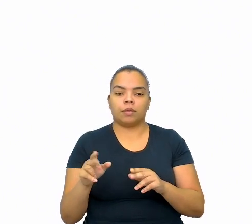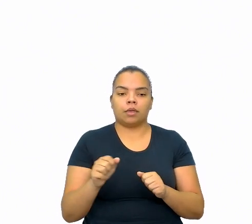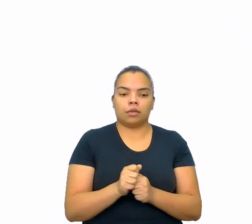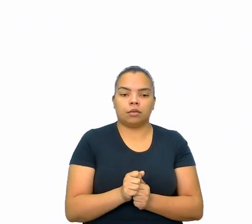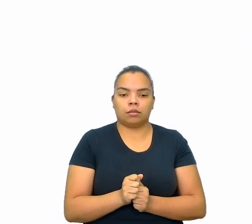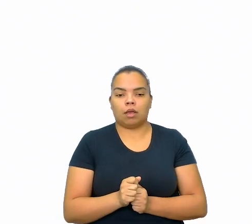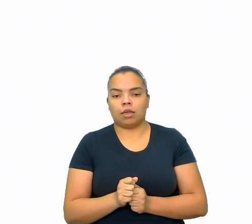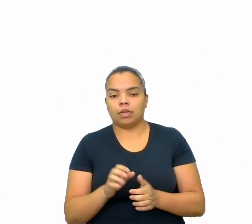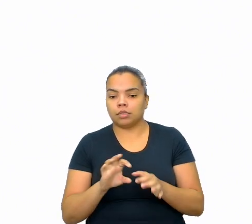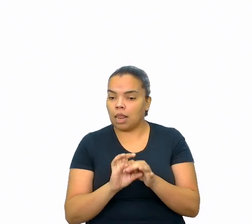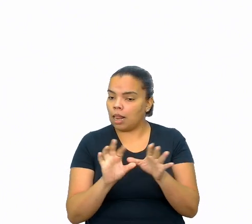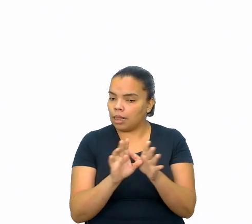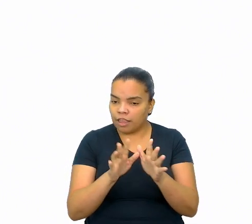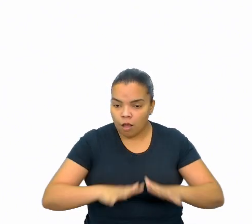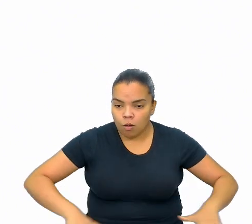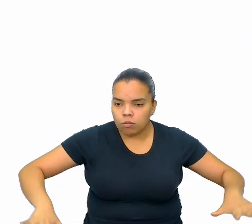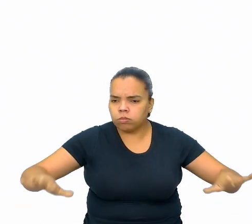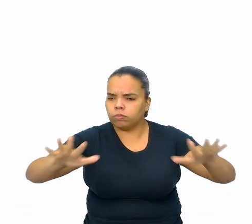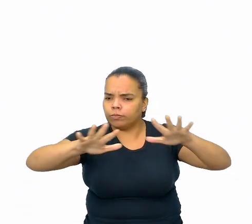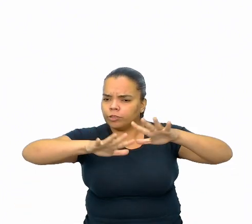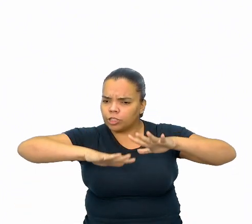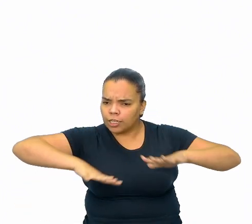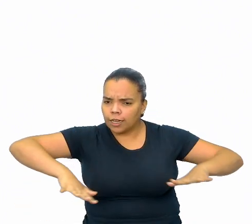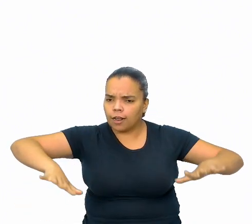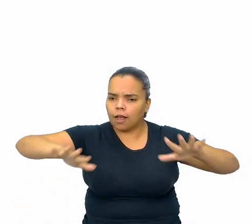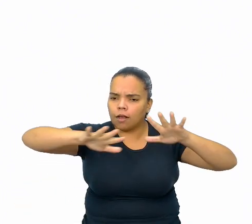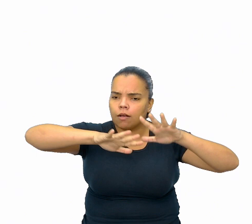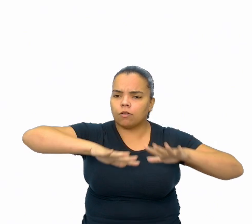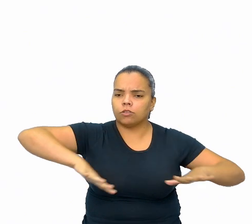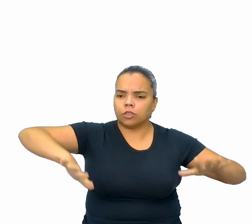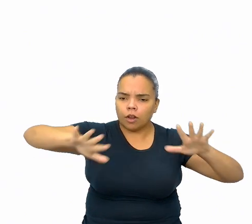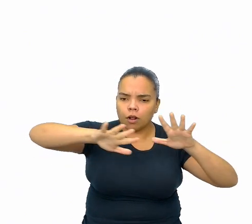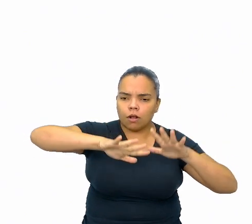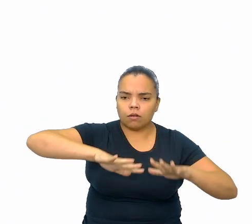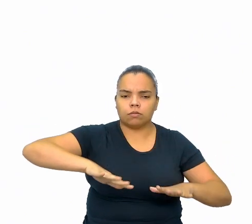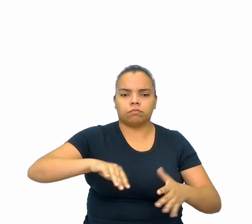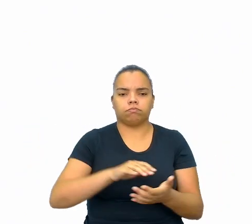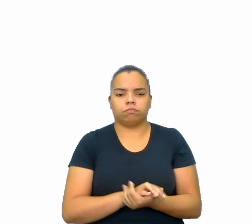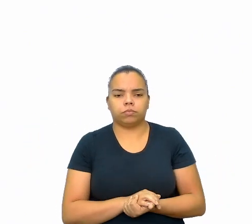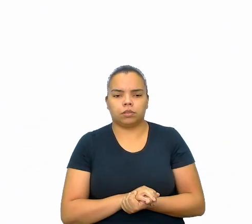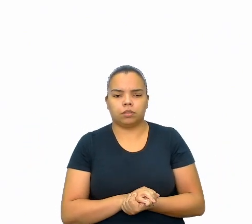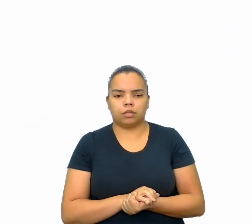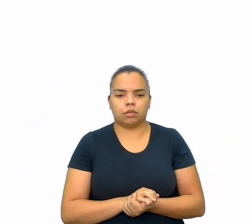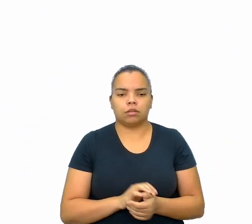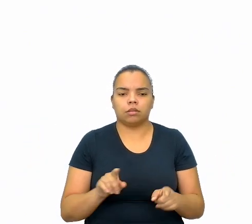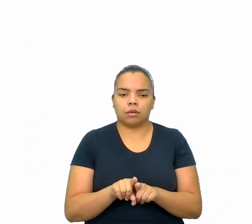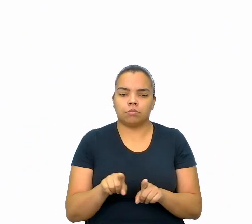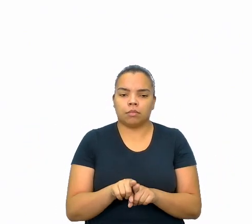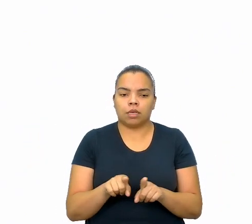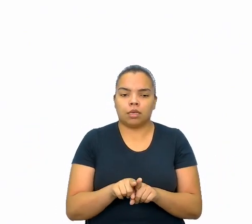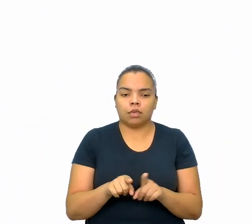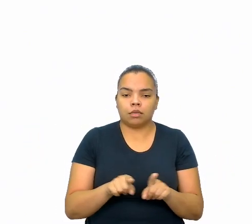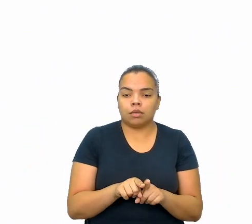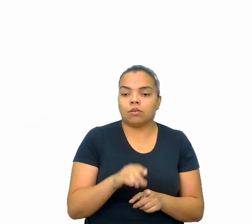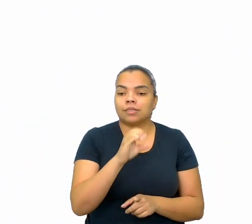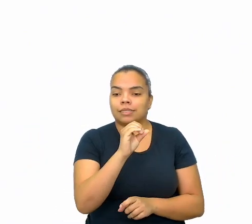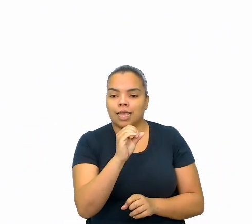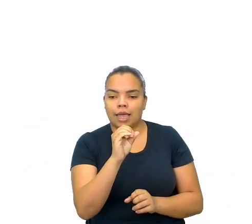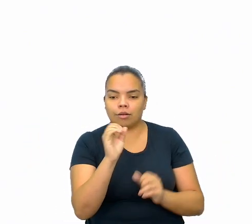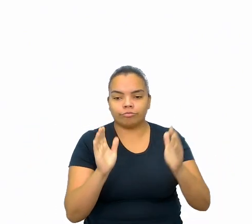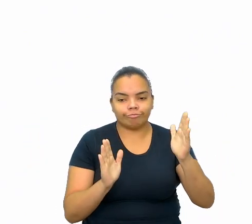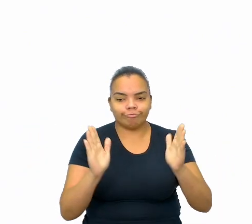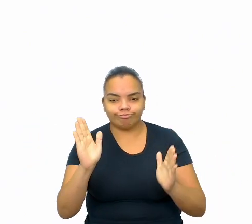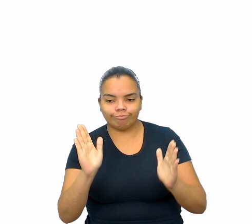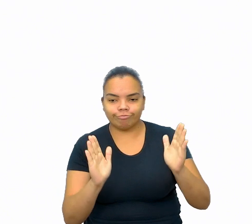gente colocou aí o 2019, porque se a gente considerar essas crianças que estão ali no terceiro aninho,